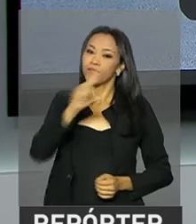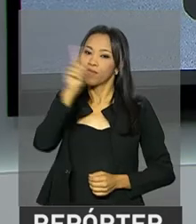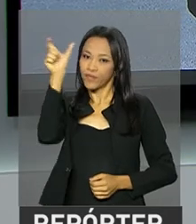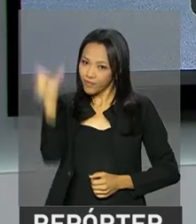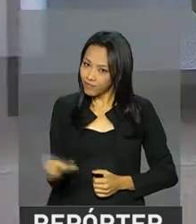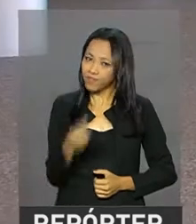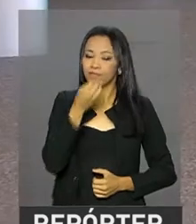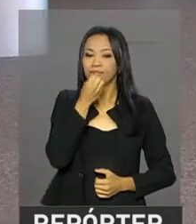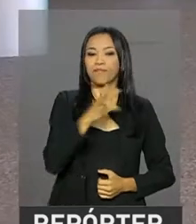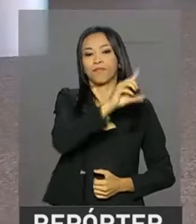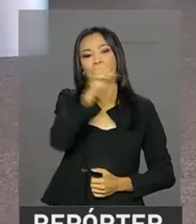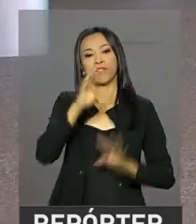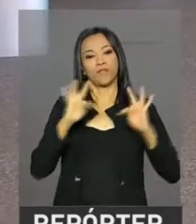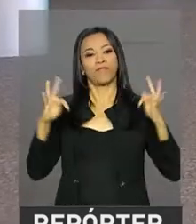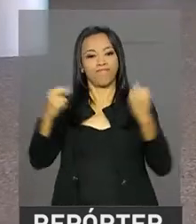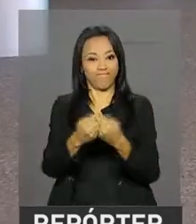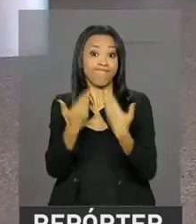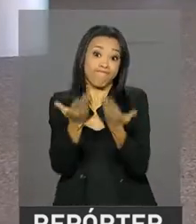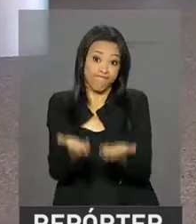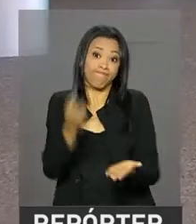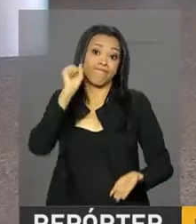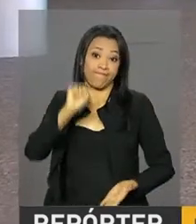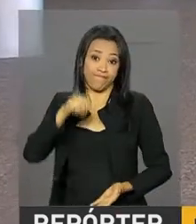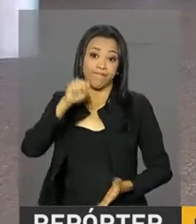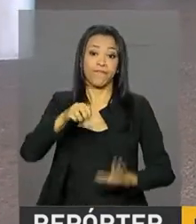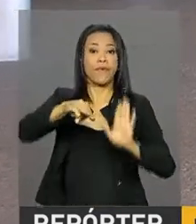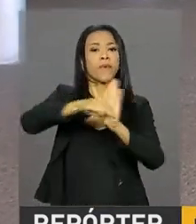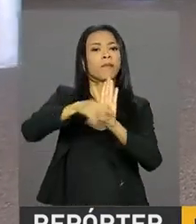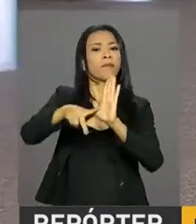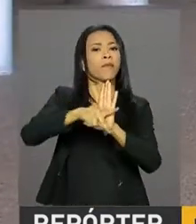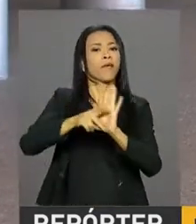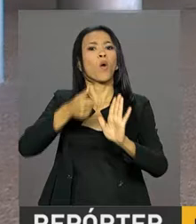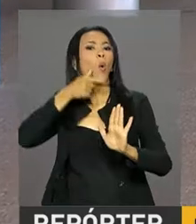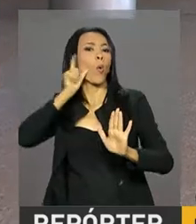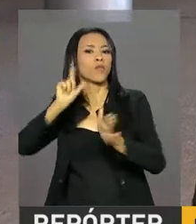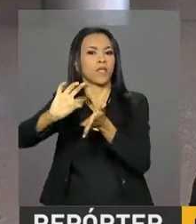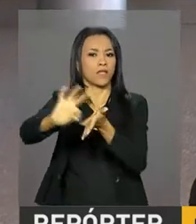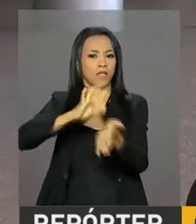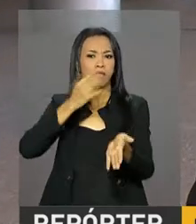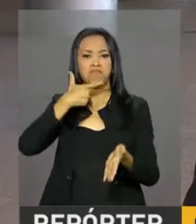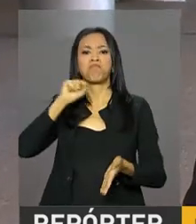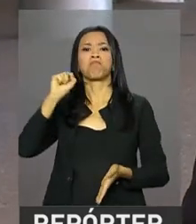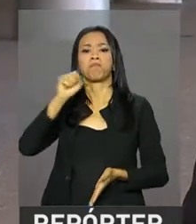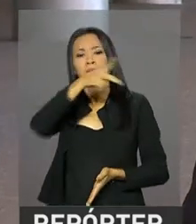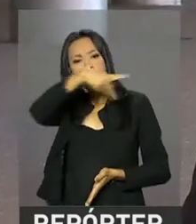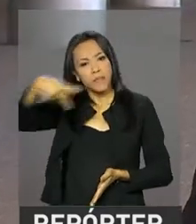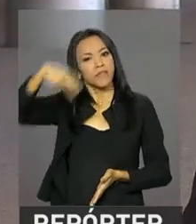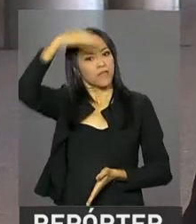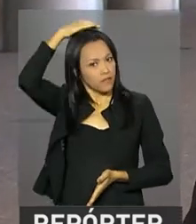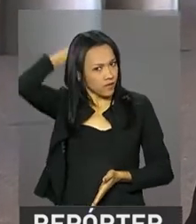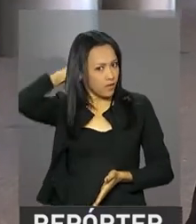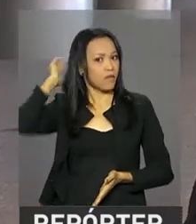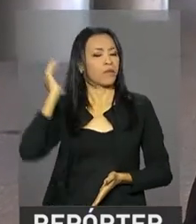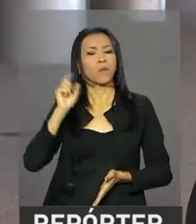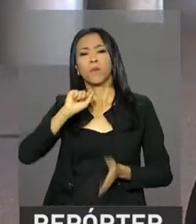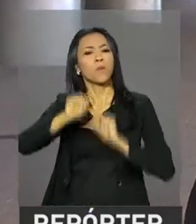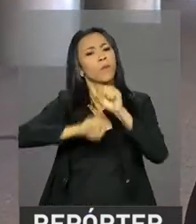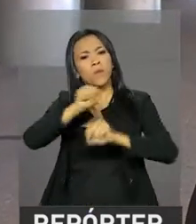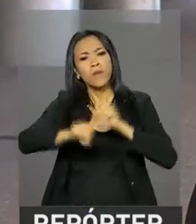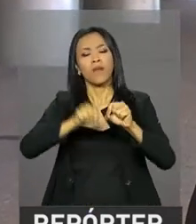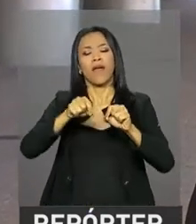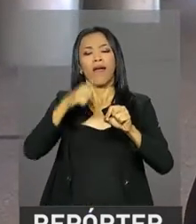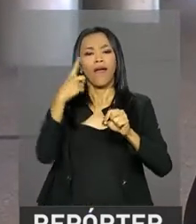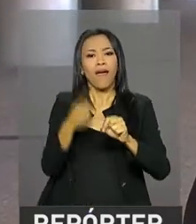também bom dia a todos é isso mesmo essa medida provisória assinada ontem pelo presidente michel temer ela dá instrumentos